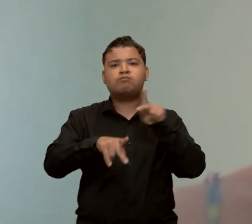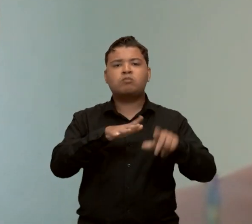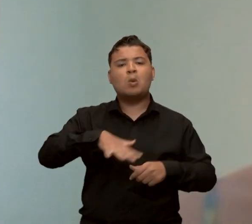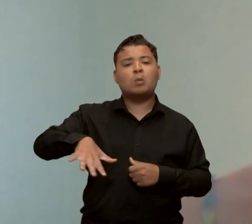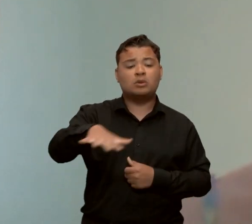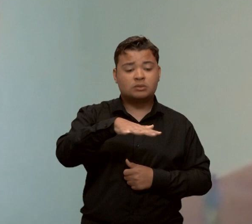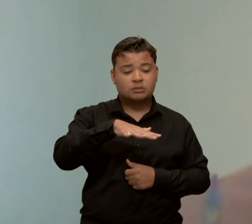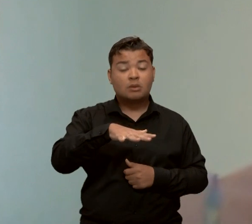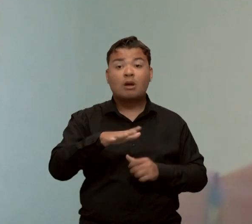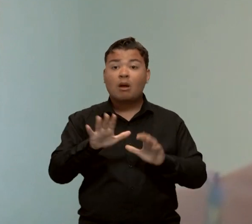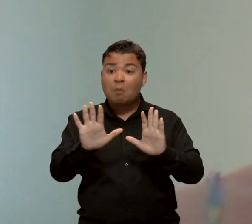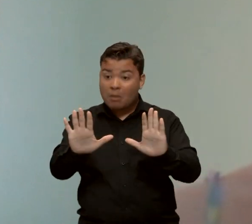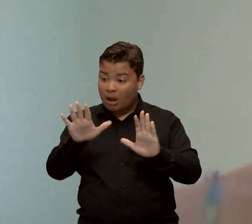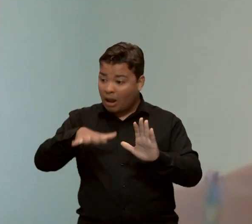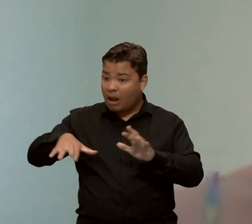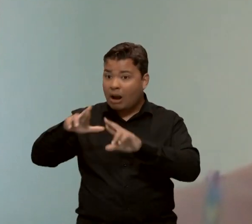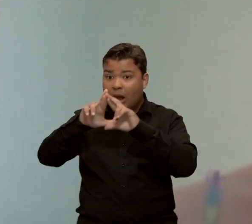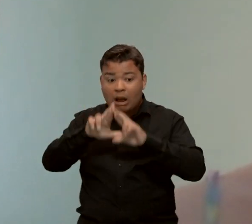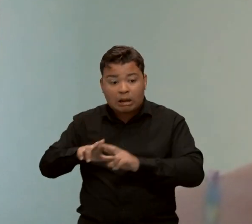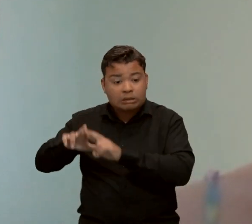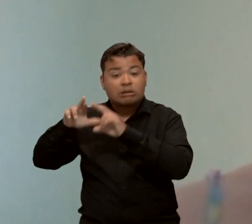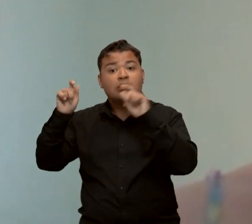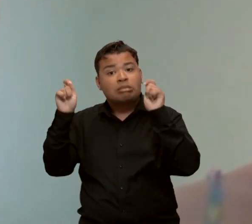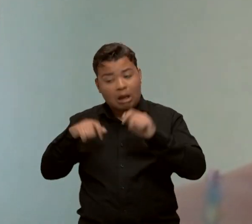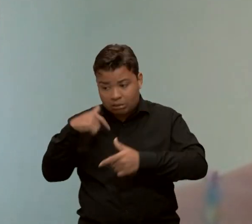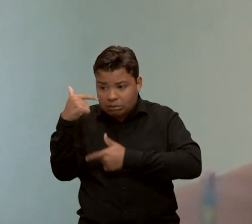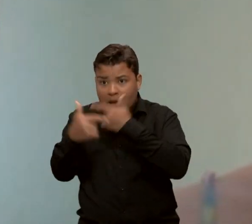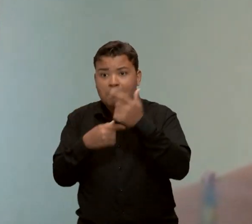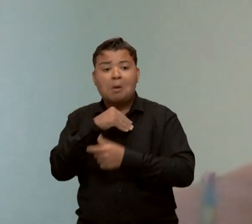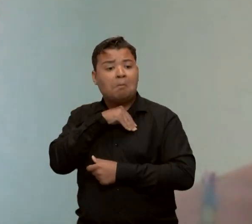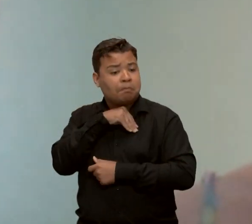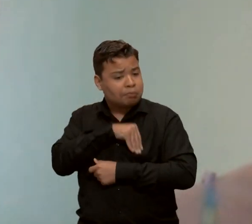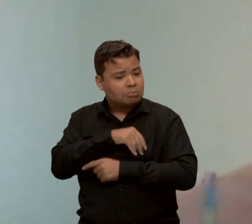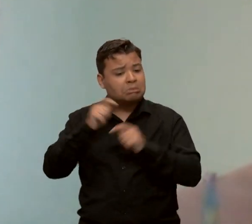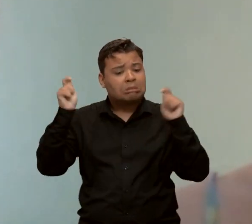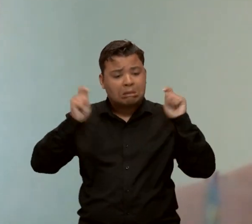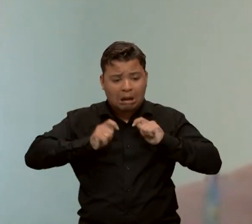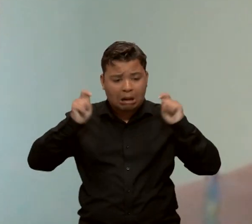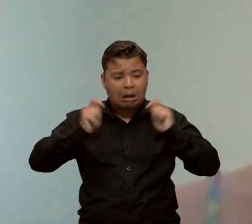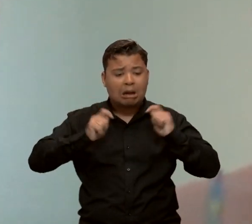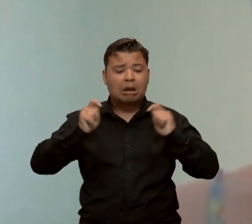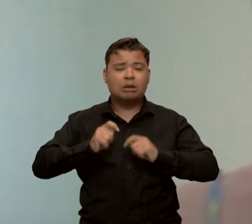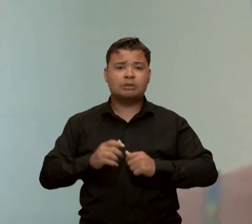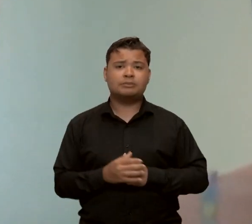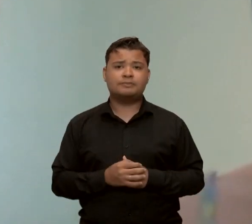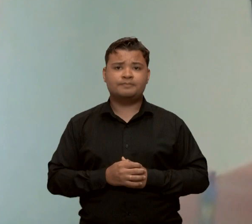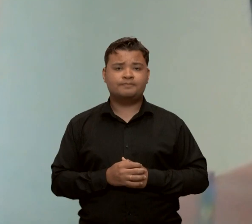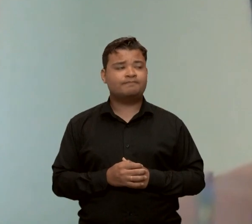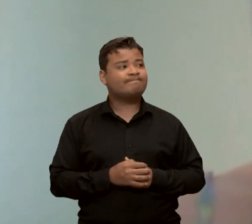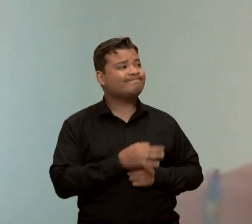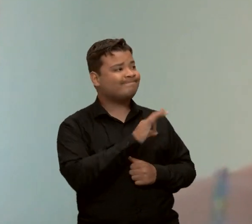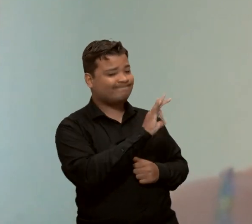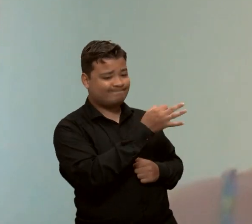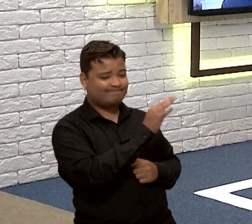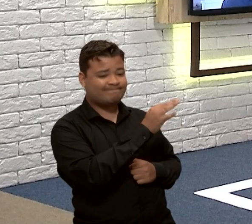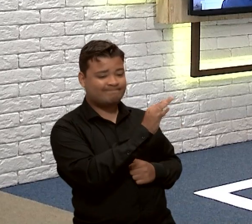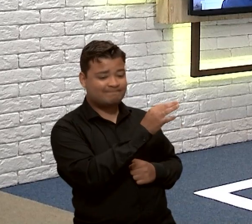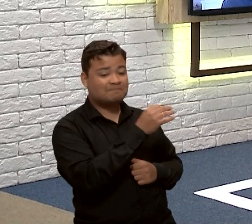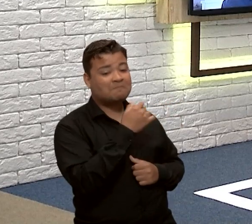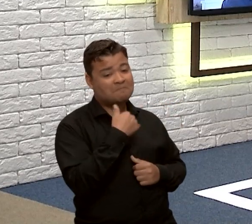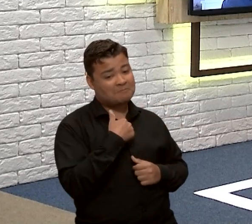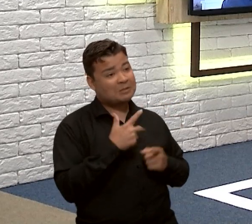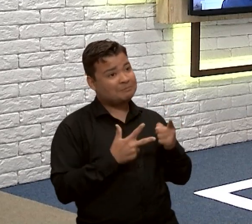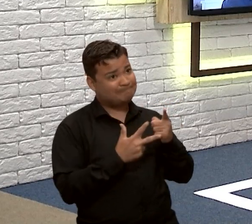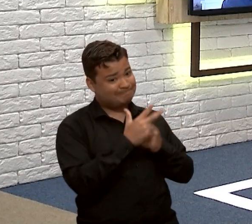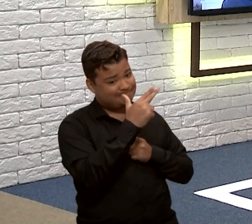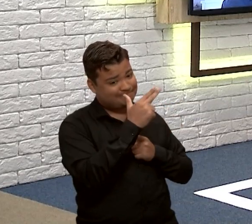reciclagem é um dos lugares possíveis de gerar trabalho e renda para a população. Tá certo, além, Jaqueline. né, Eu vou ter que te